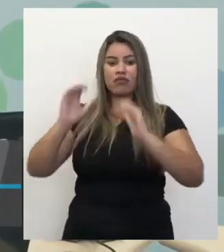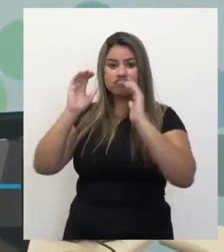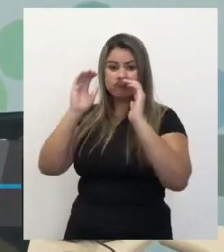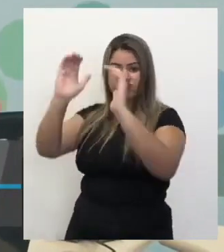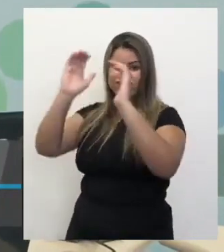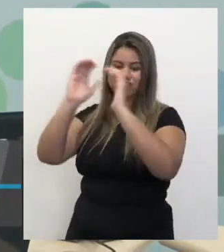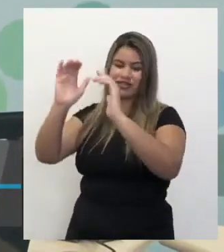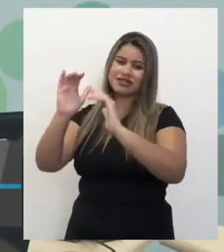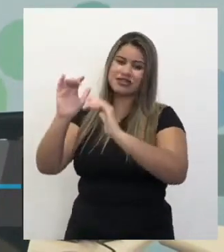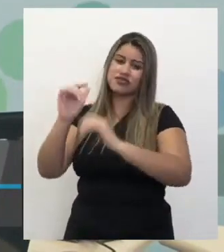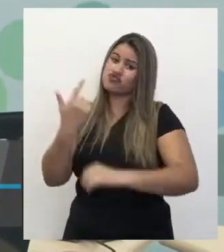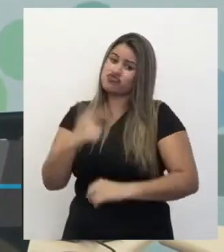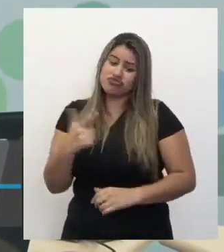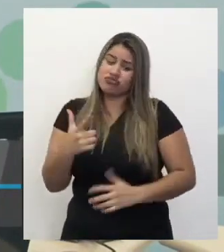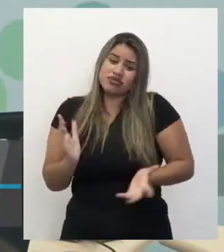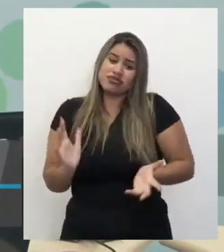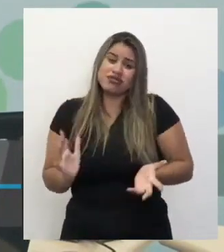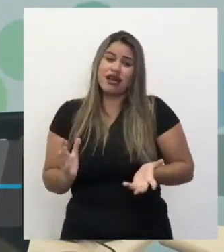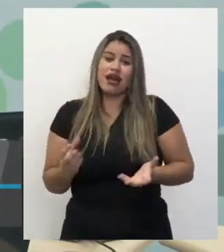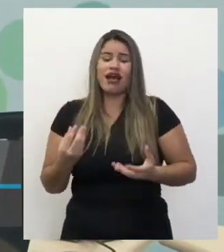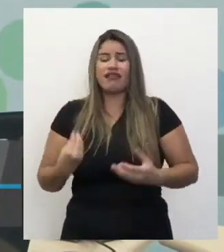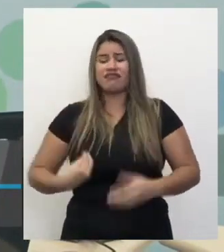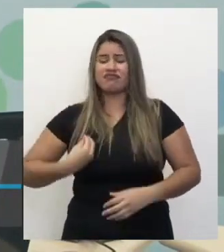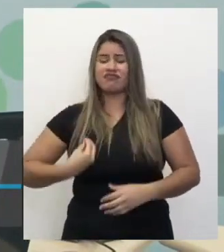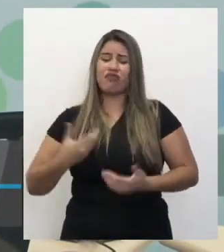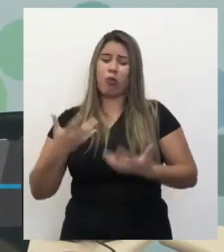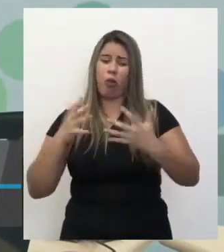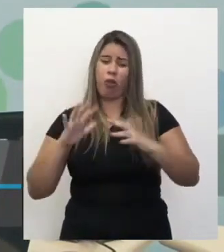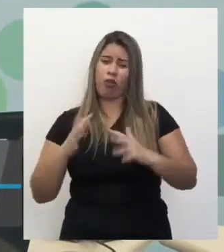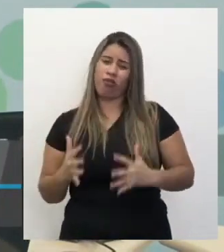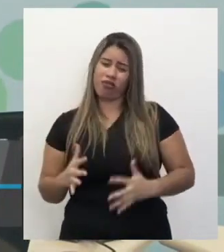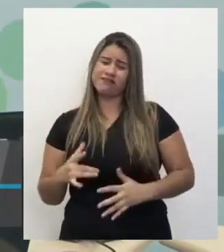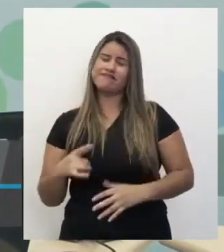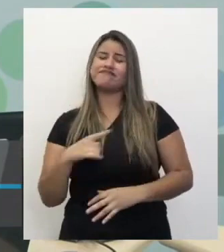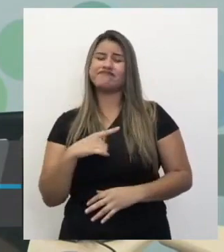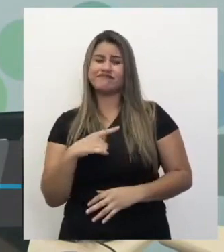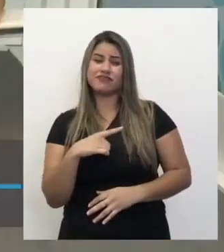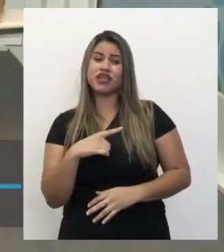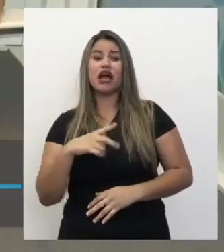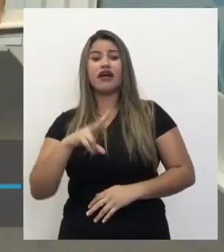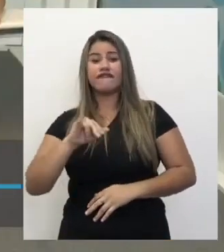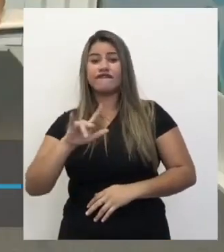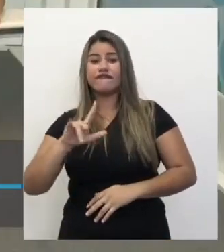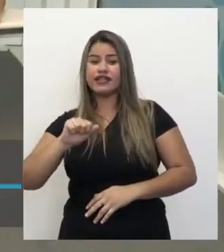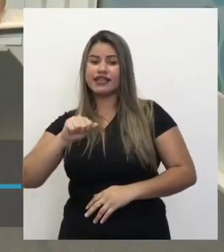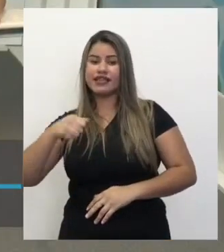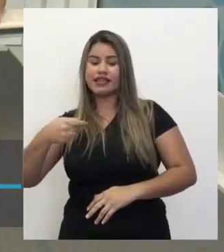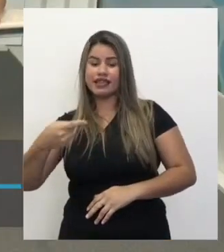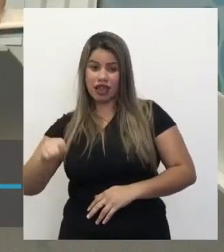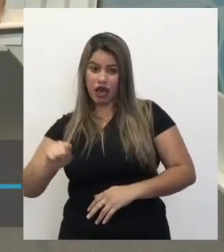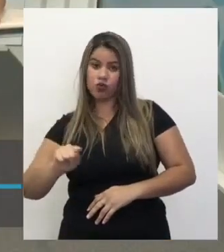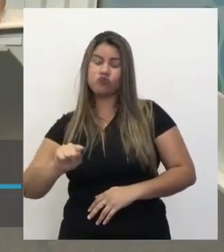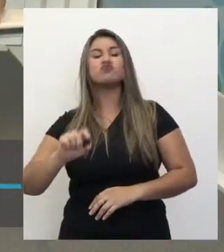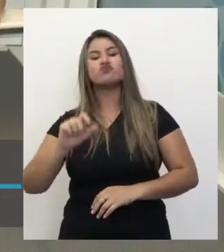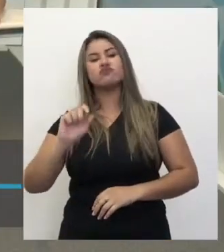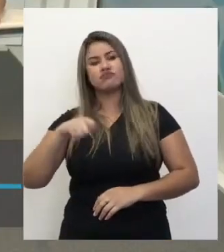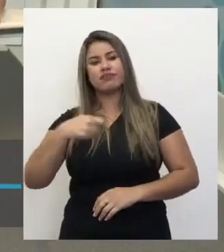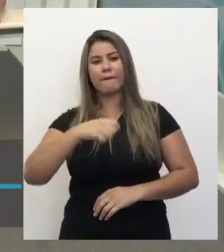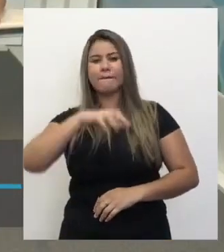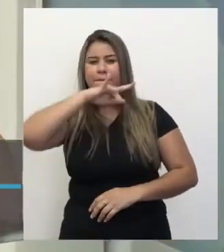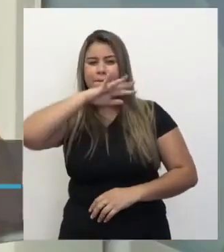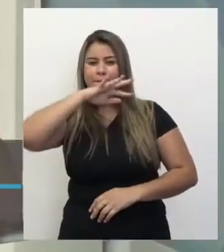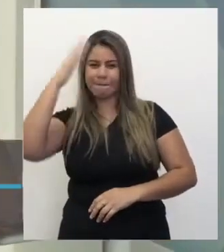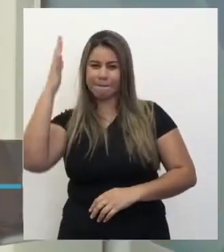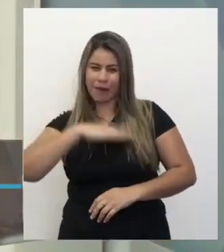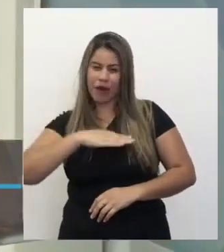ele sofria, como a professora falou, uma situação muito precária de vida. Esse era o vilão, né? É o vilão, né? E aos olhos ali da cultura,